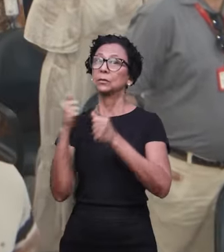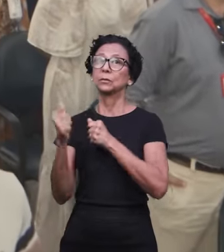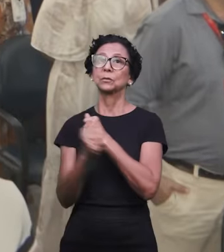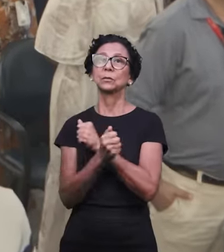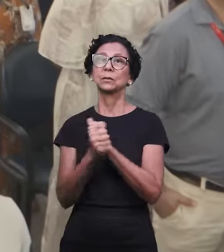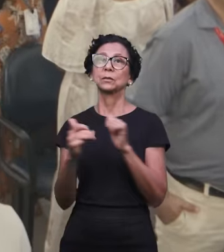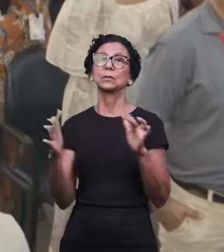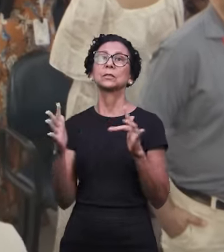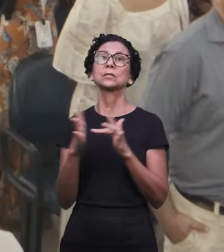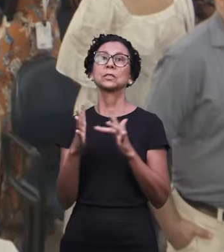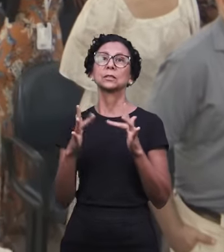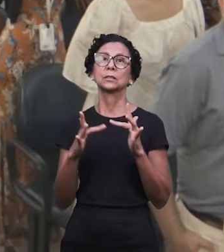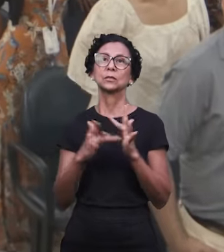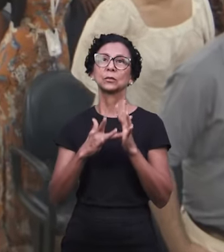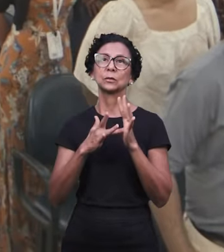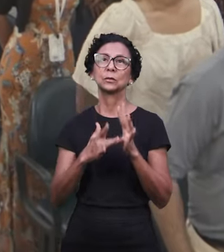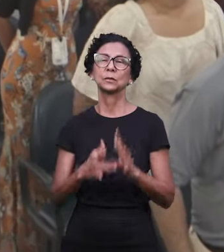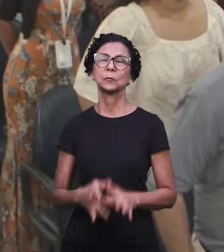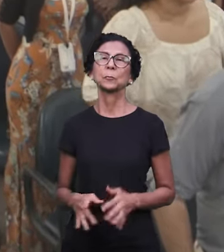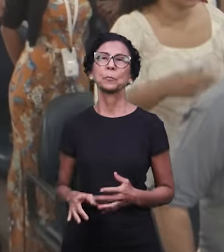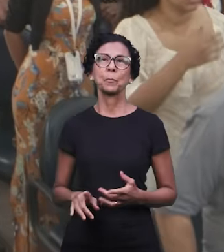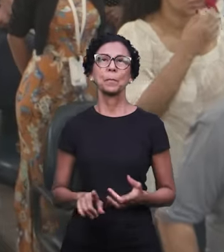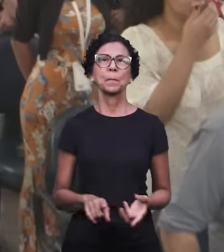Glória a Jesus.